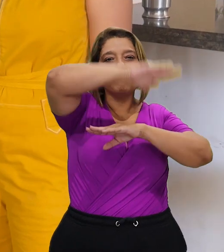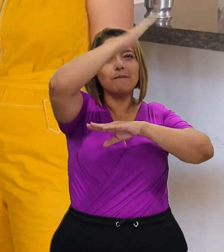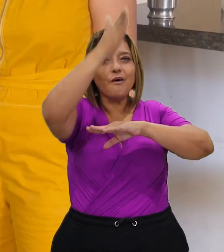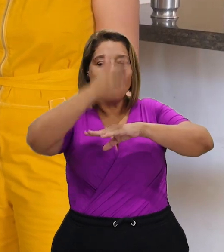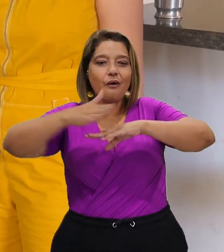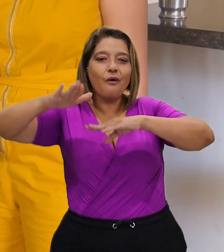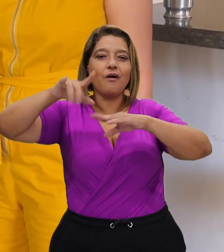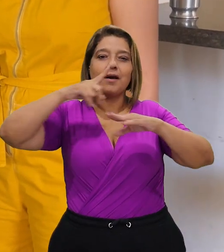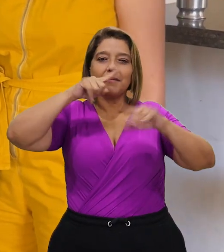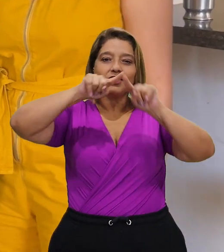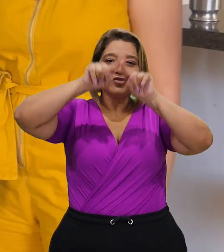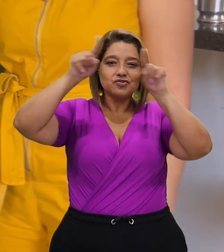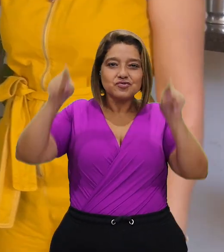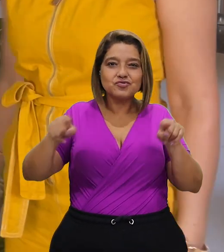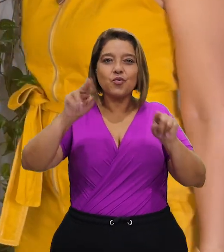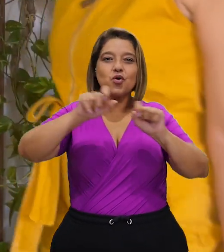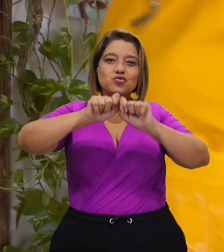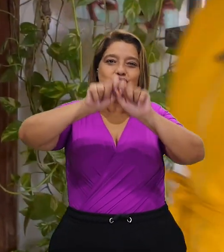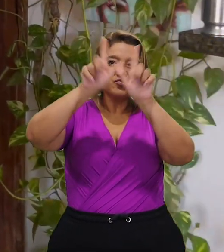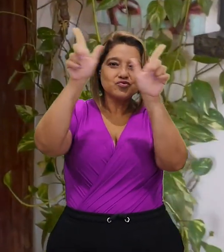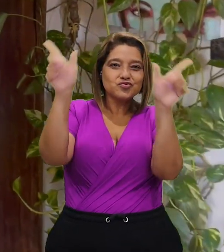baixo.